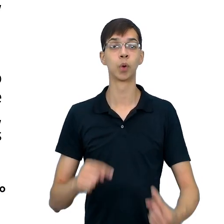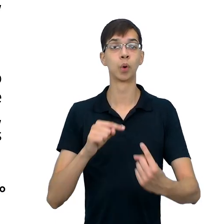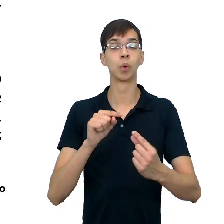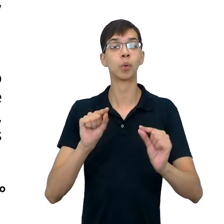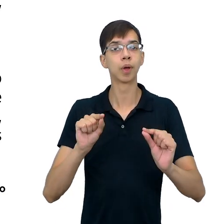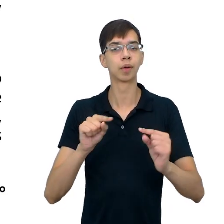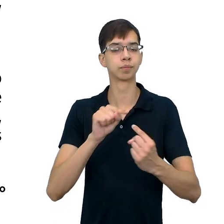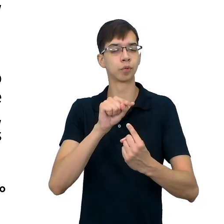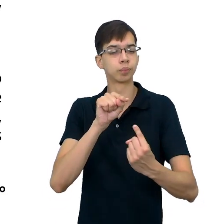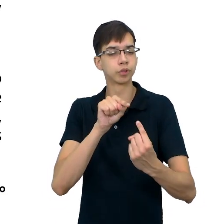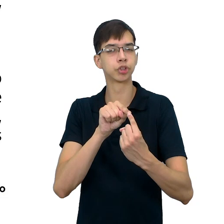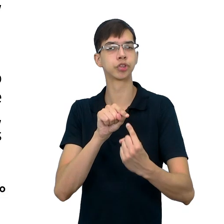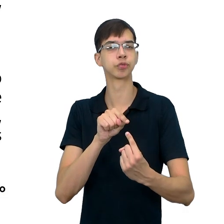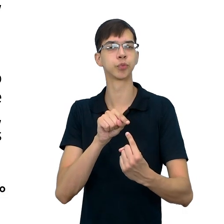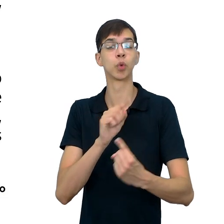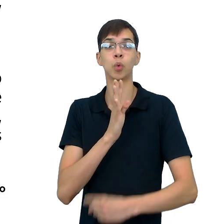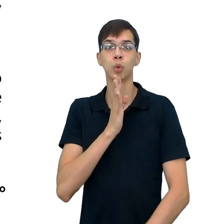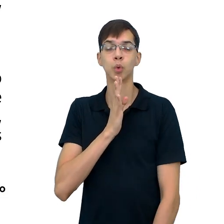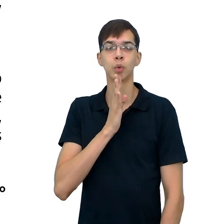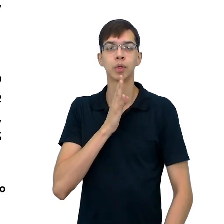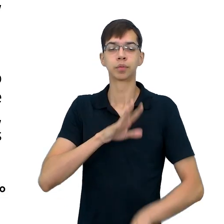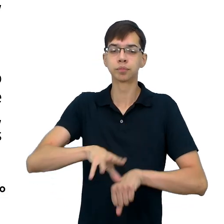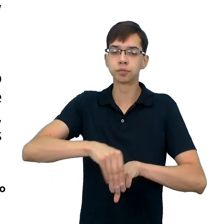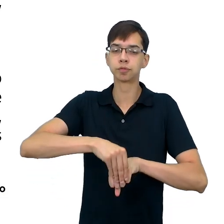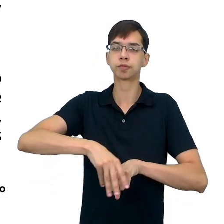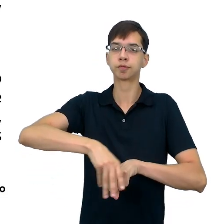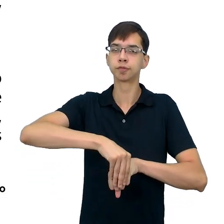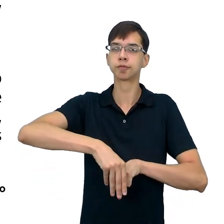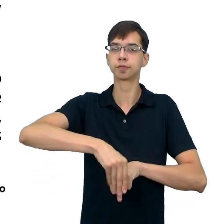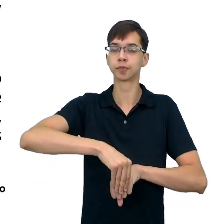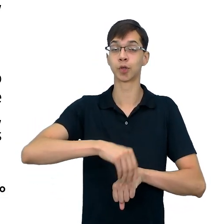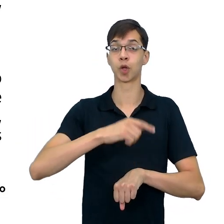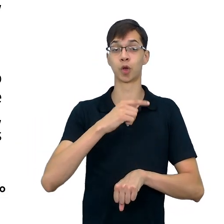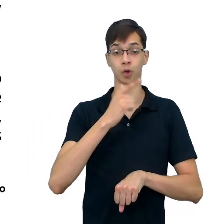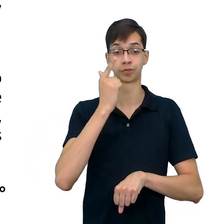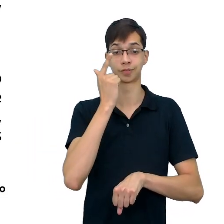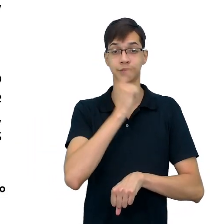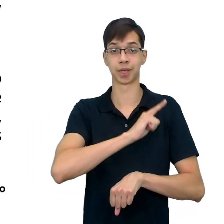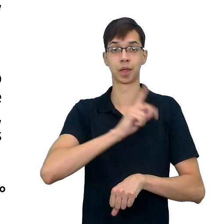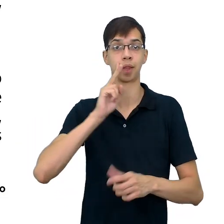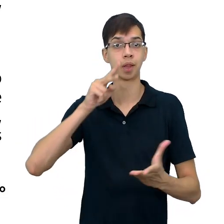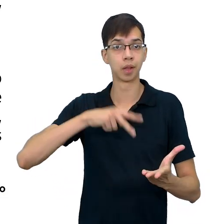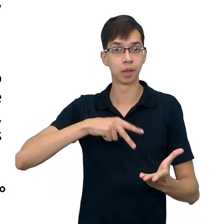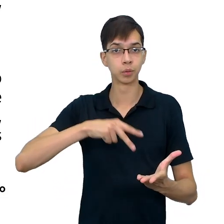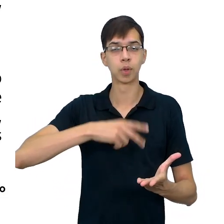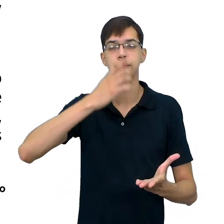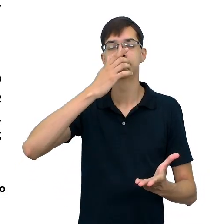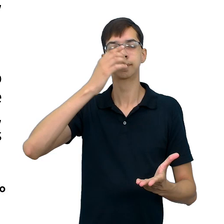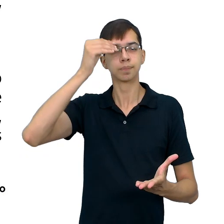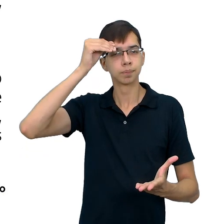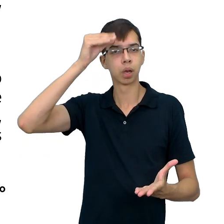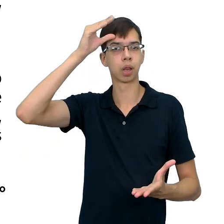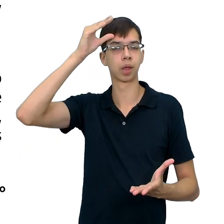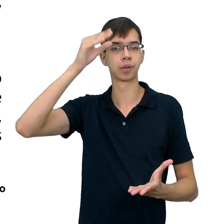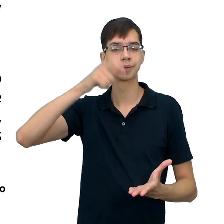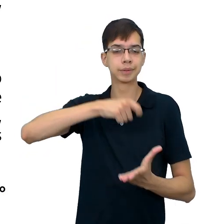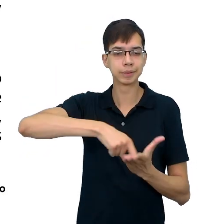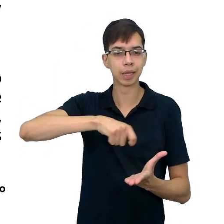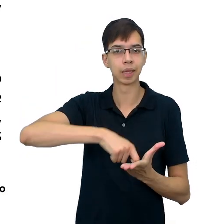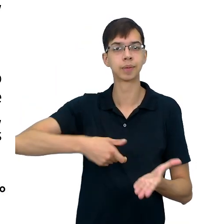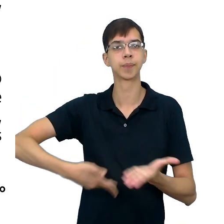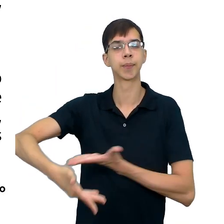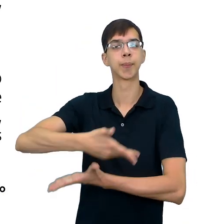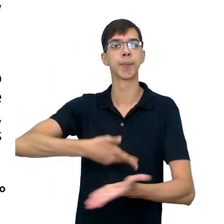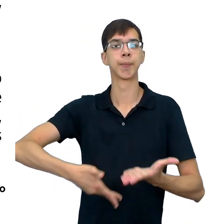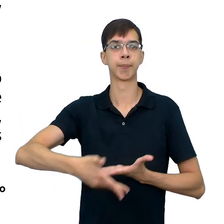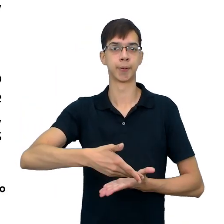de conhecimento, eles possibilitam fortalecer aí a transversalidade da leitura e da escrita, sempre promovendo aí a interação e a